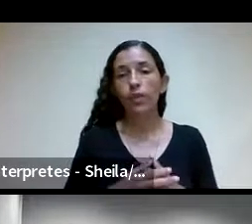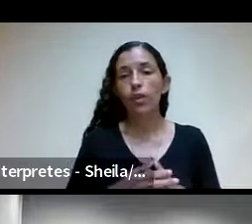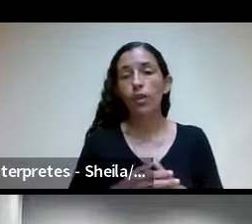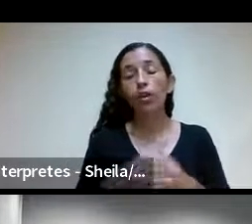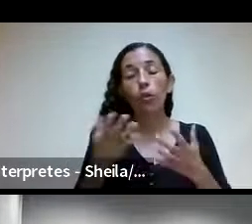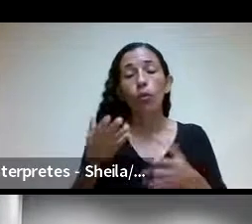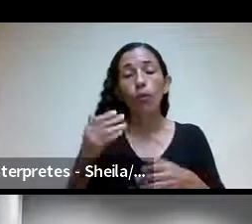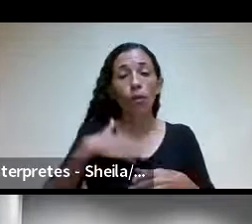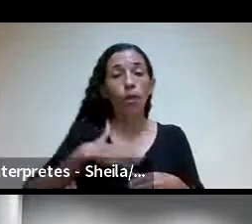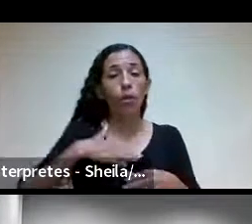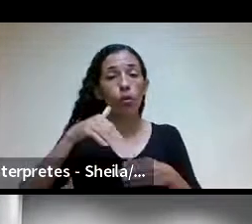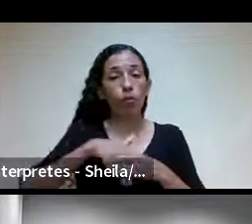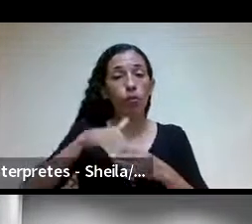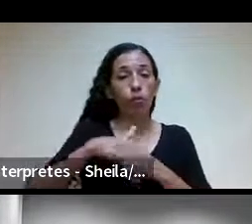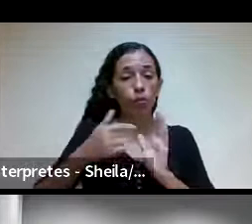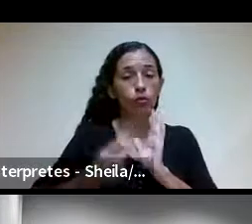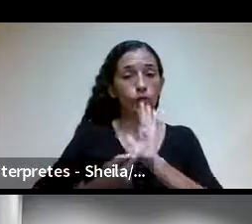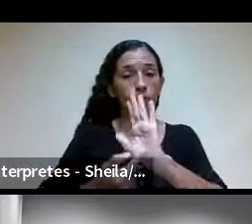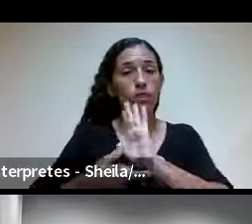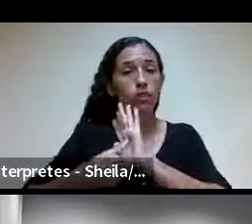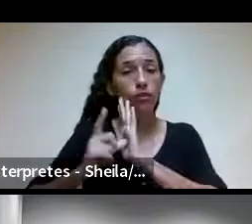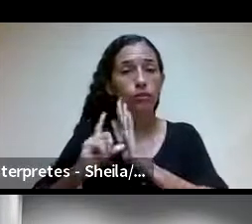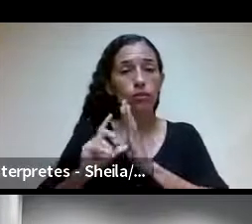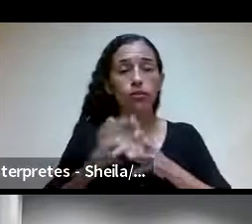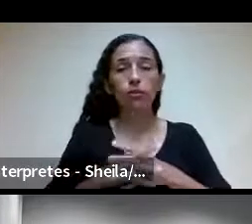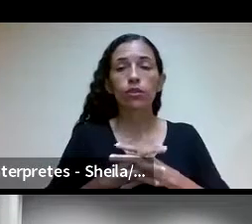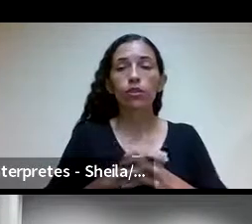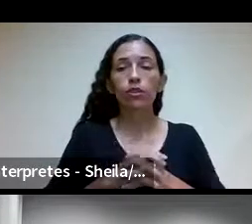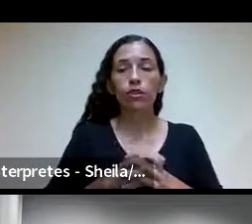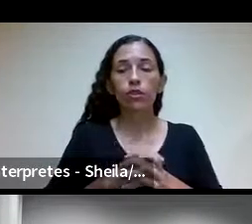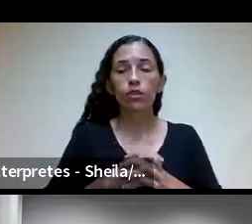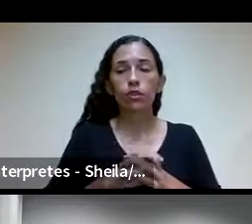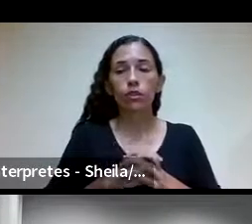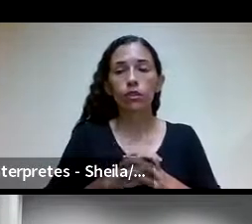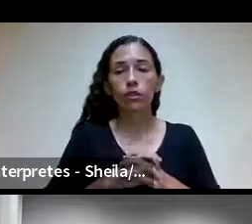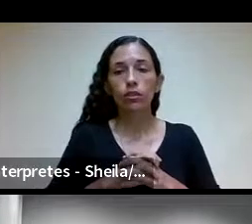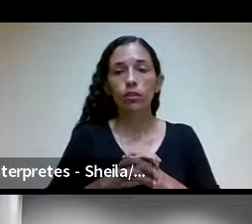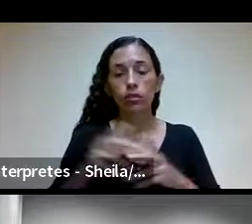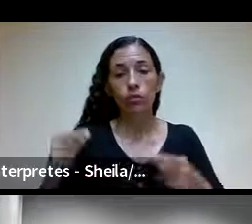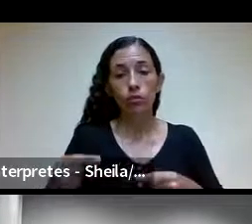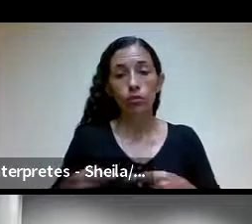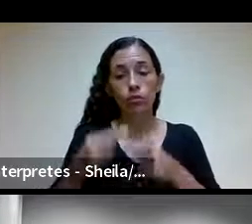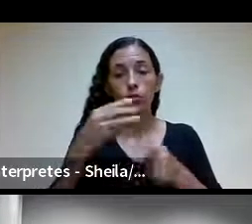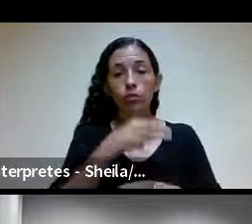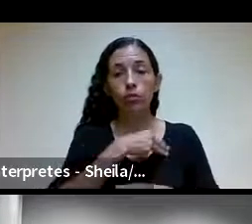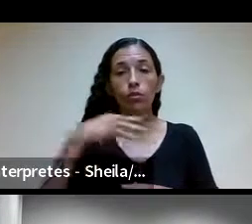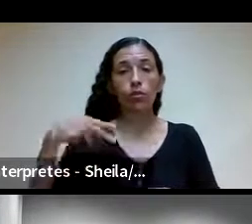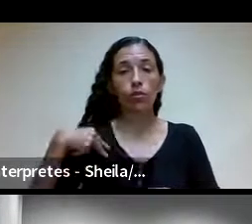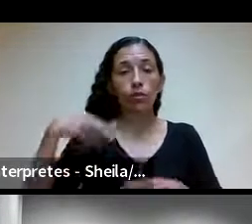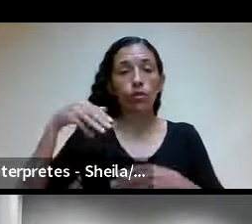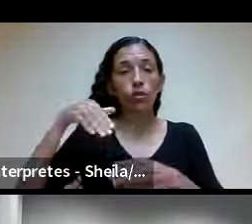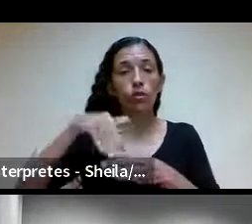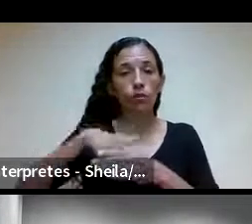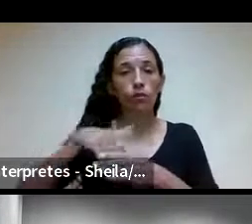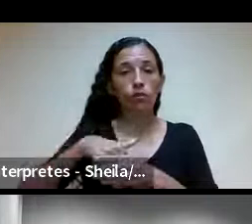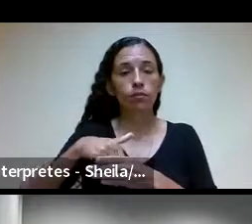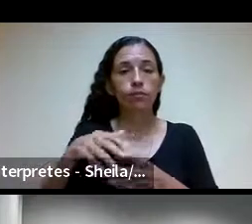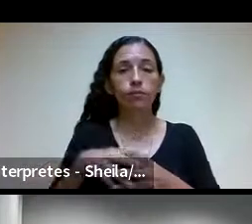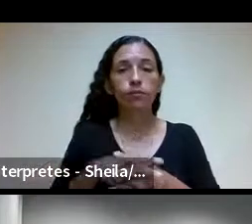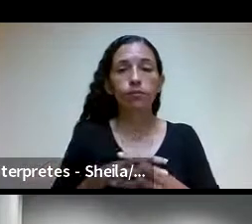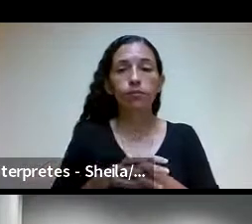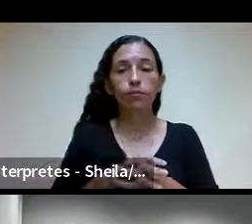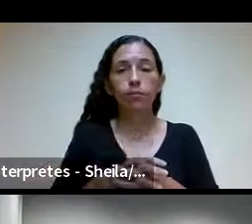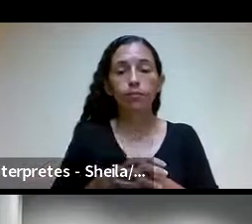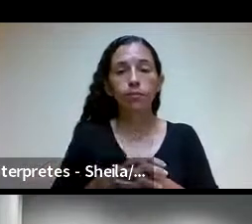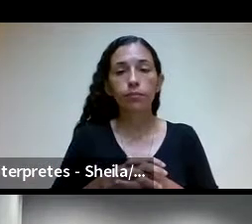foi disponibilizado com antecedência e, desse modo, em consonância com o parecer do Ministério Público, voto pelo deferimento da prorrogação